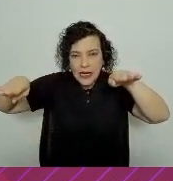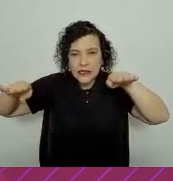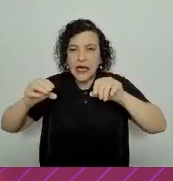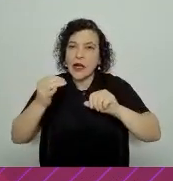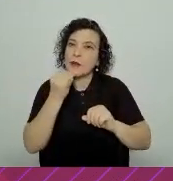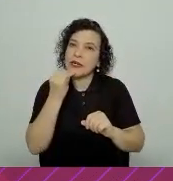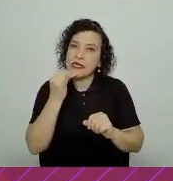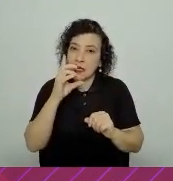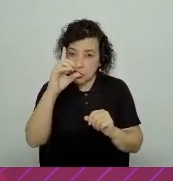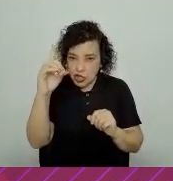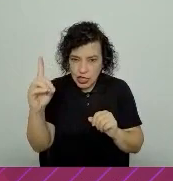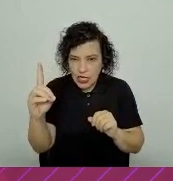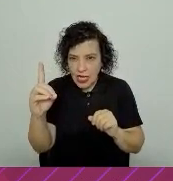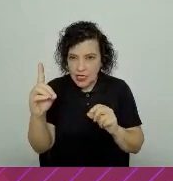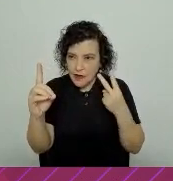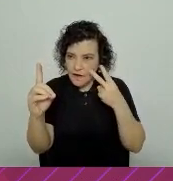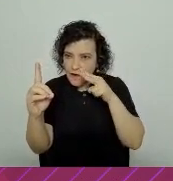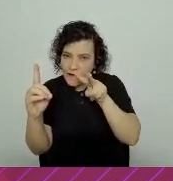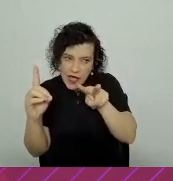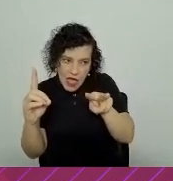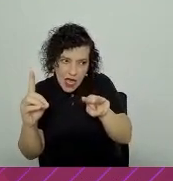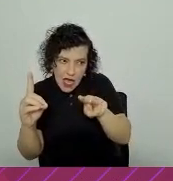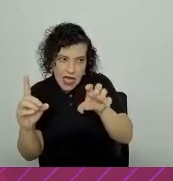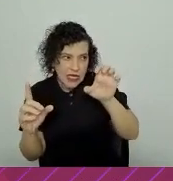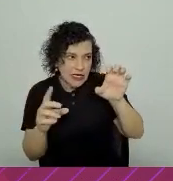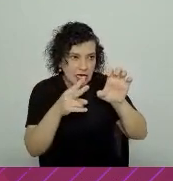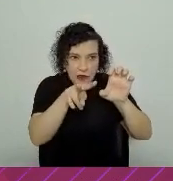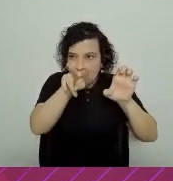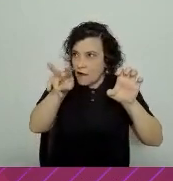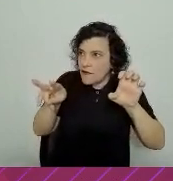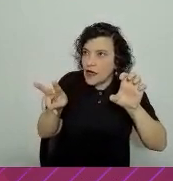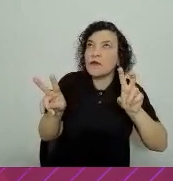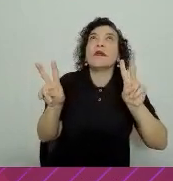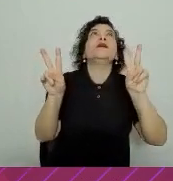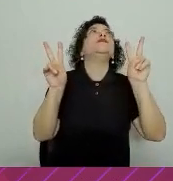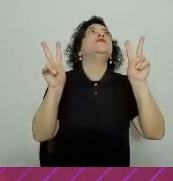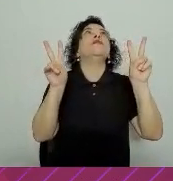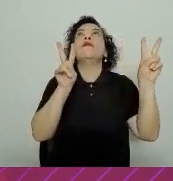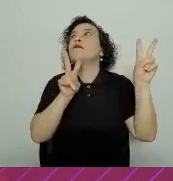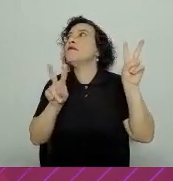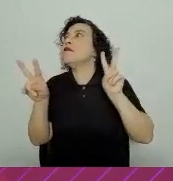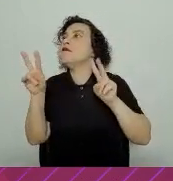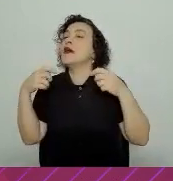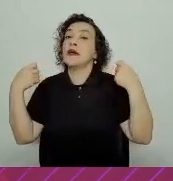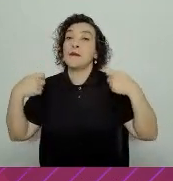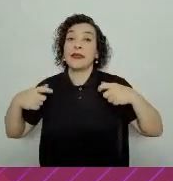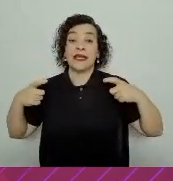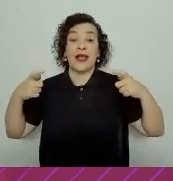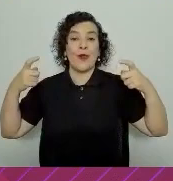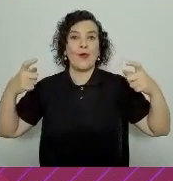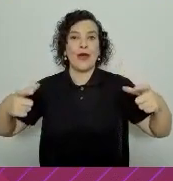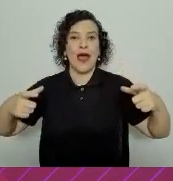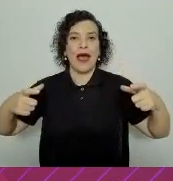para o lado direito que eu vou ver se eu virar para o lado esquerdo que eu vou ver se olhar para cima que eu vou ver a gente tem que pensar nisso